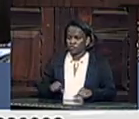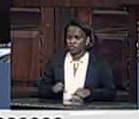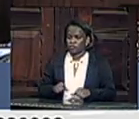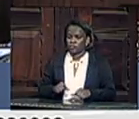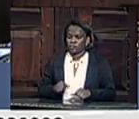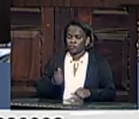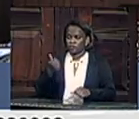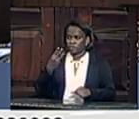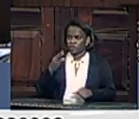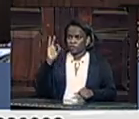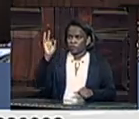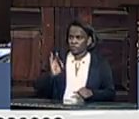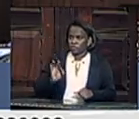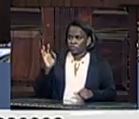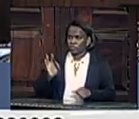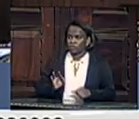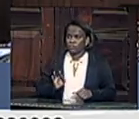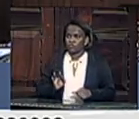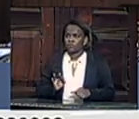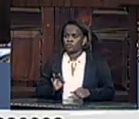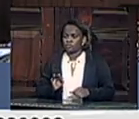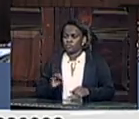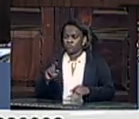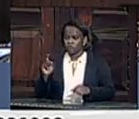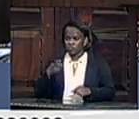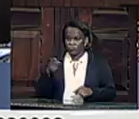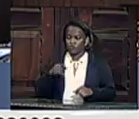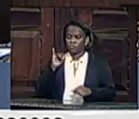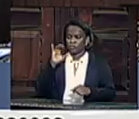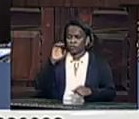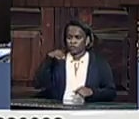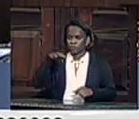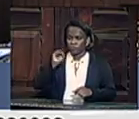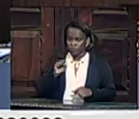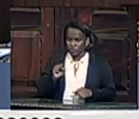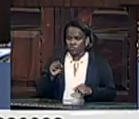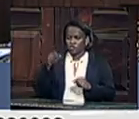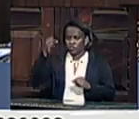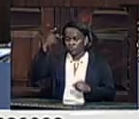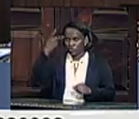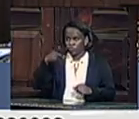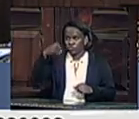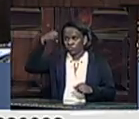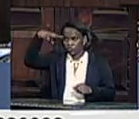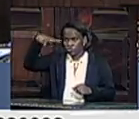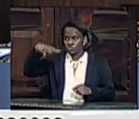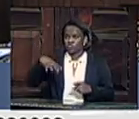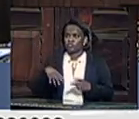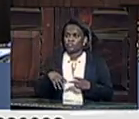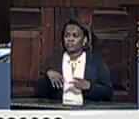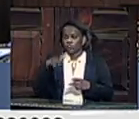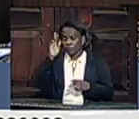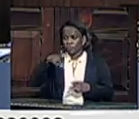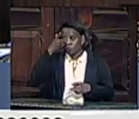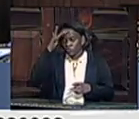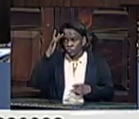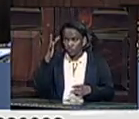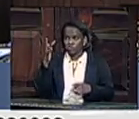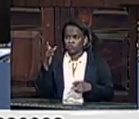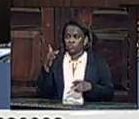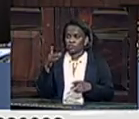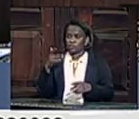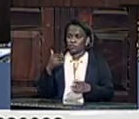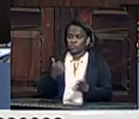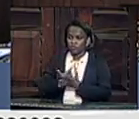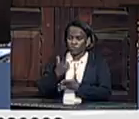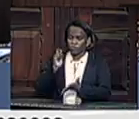de 13% na alíquota do ICMS sobre energia elétrica para aqueles consumidores que